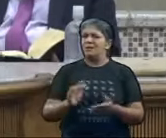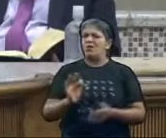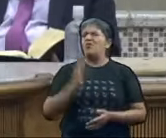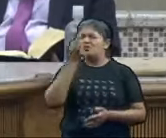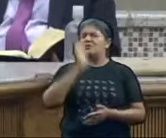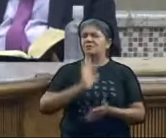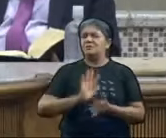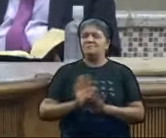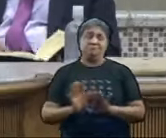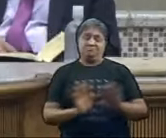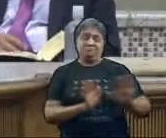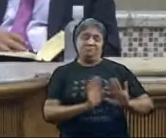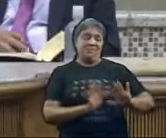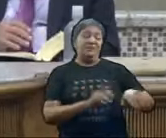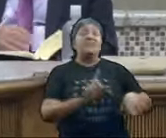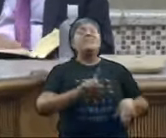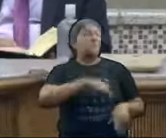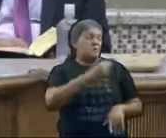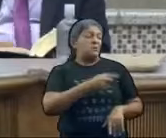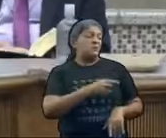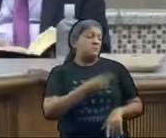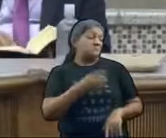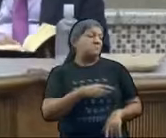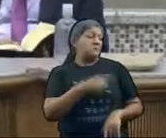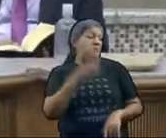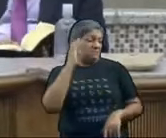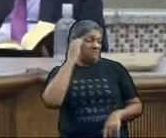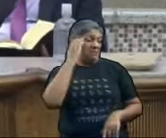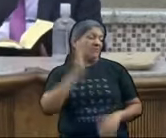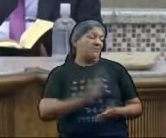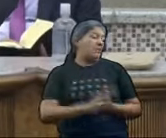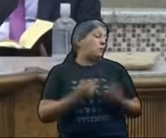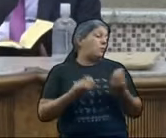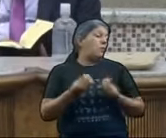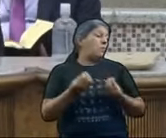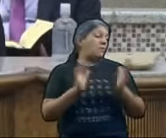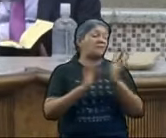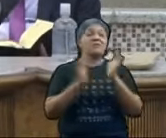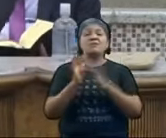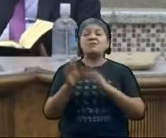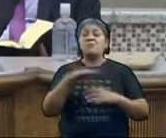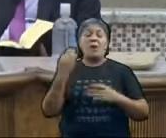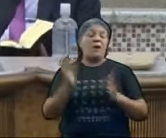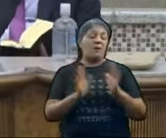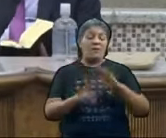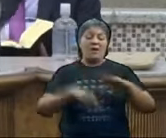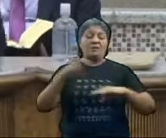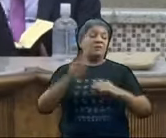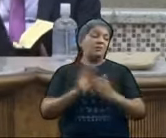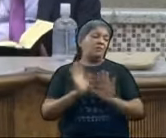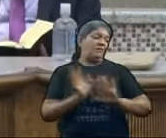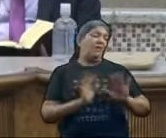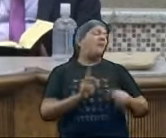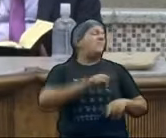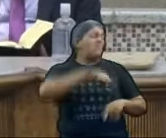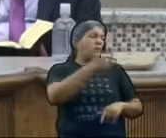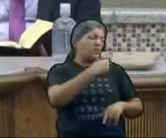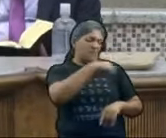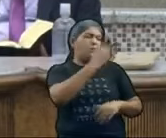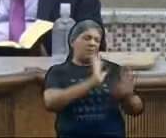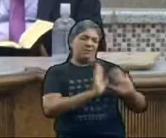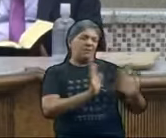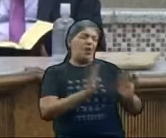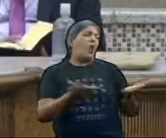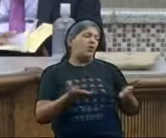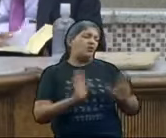Esses são os indiferentes, são os tímidos que a Bíblia está dizendo aqui. Eles não entrarão lá. Paulo pregou naquele